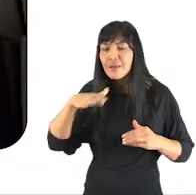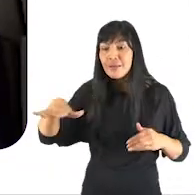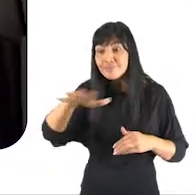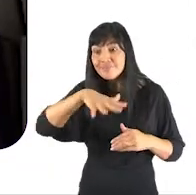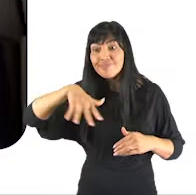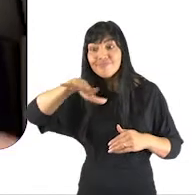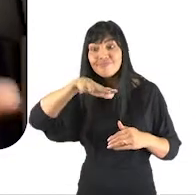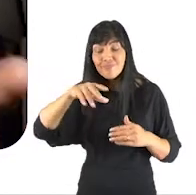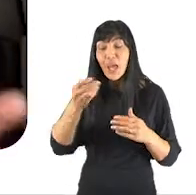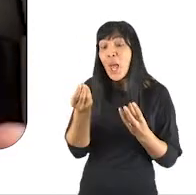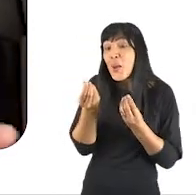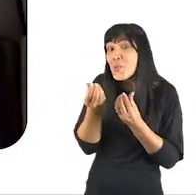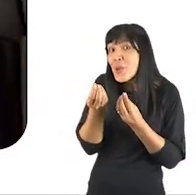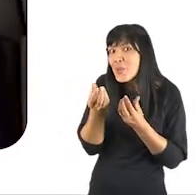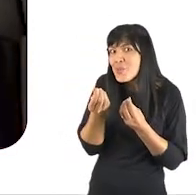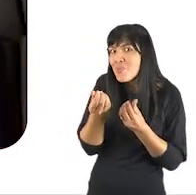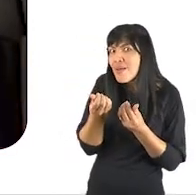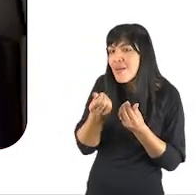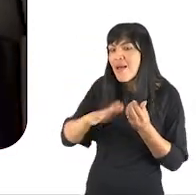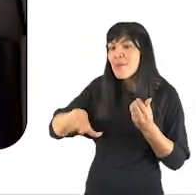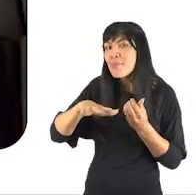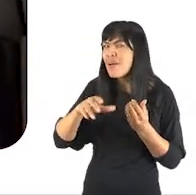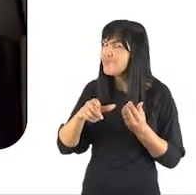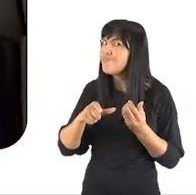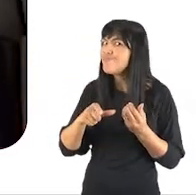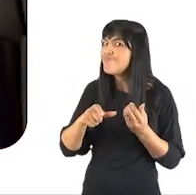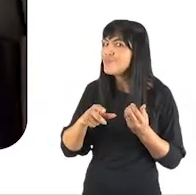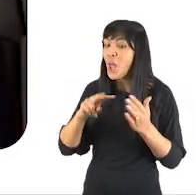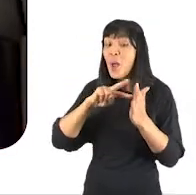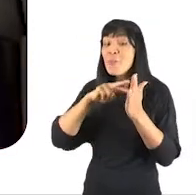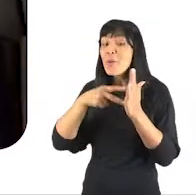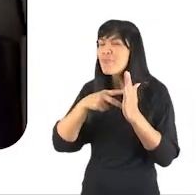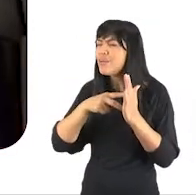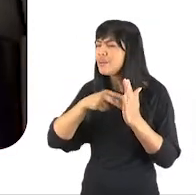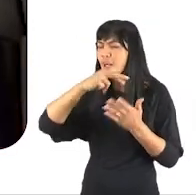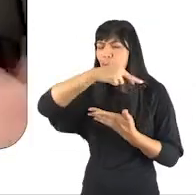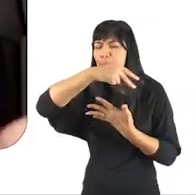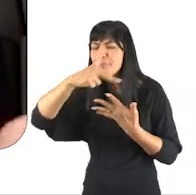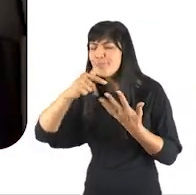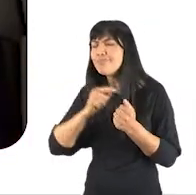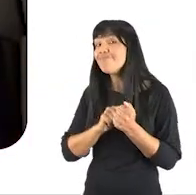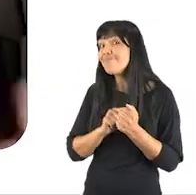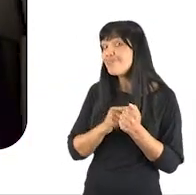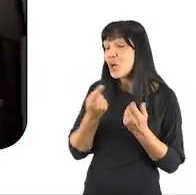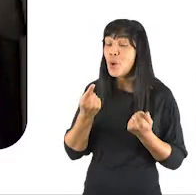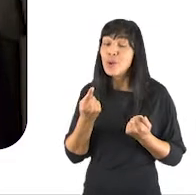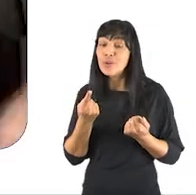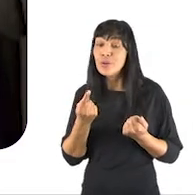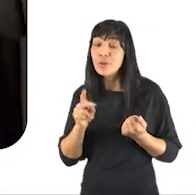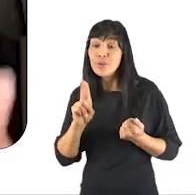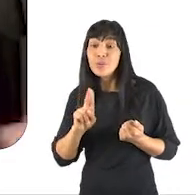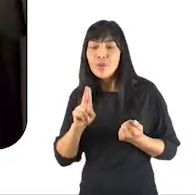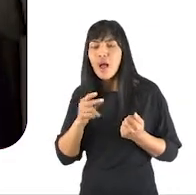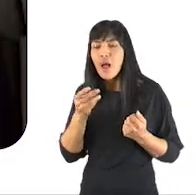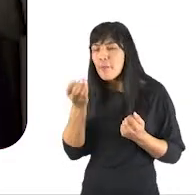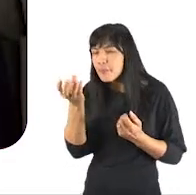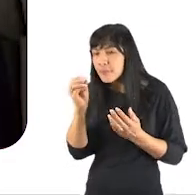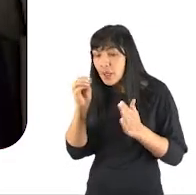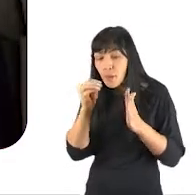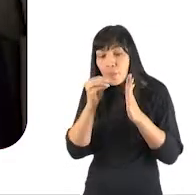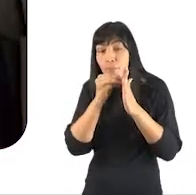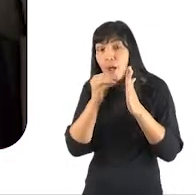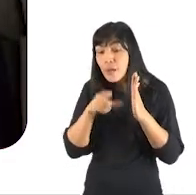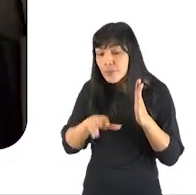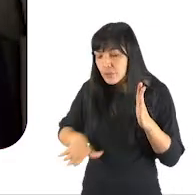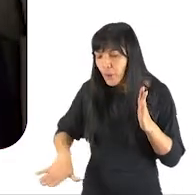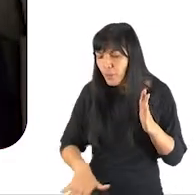ambiente. Sensível ao ambiente pode significar muita coisa. Por exemplo, utilizar captores e sensores para coletar